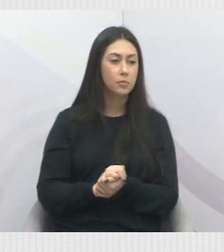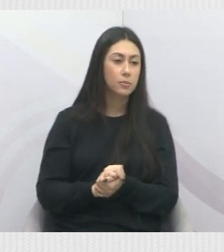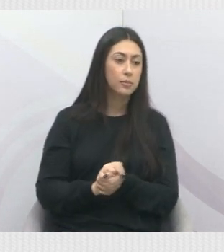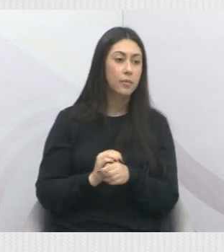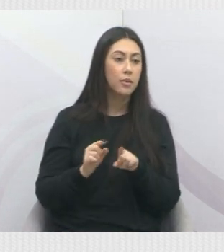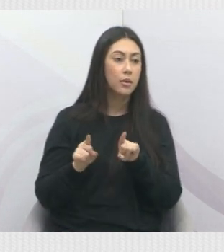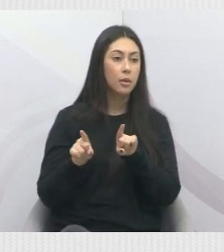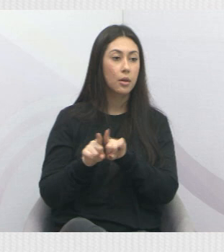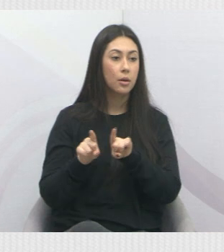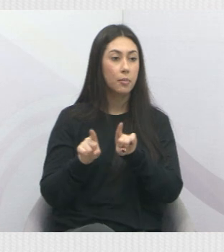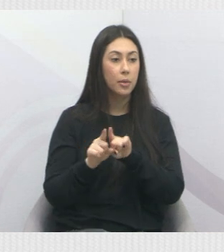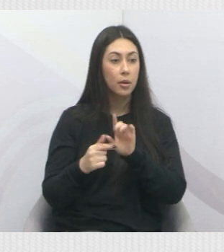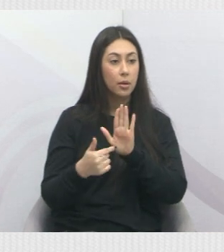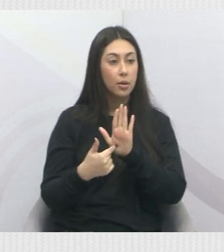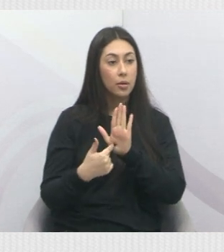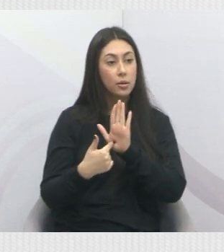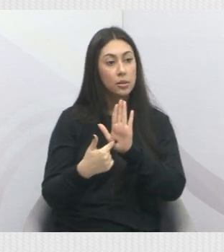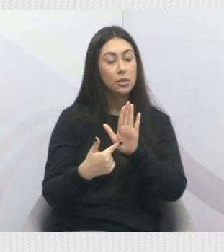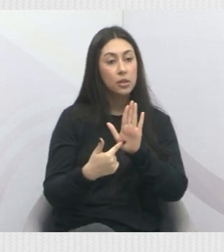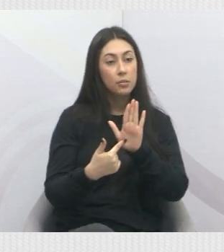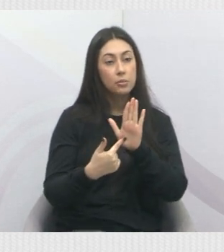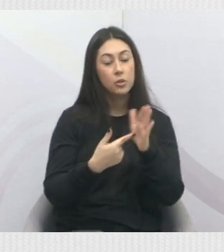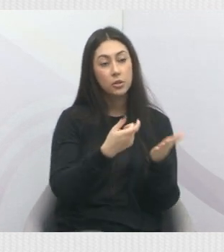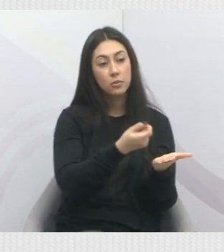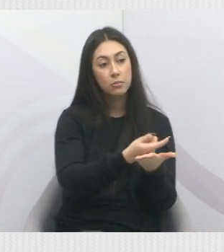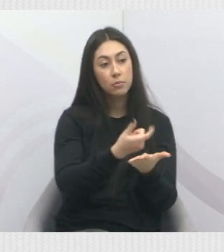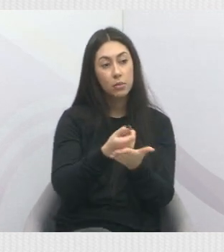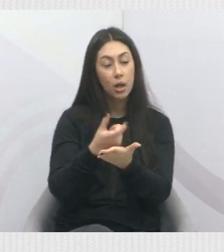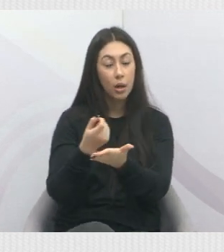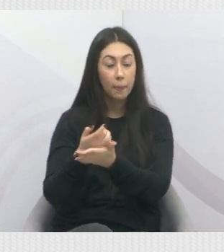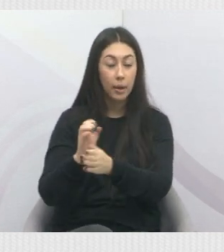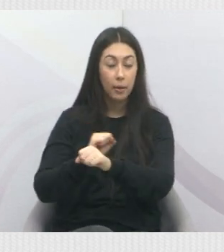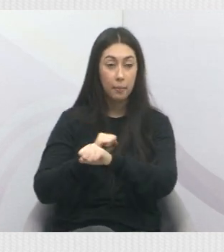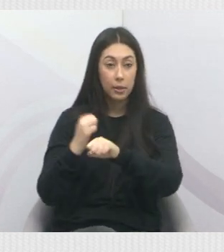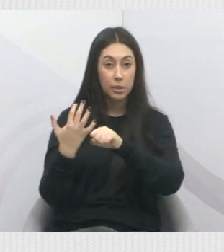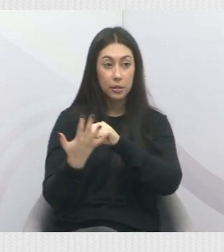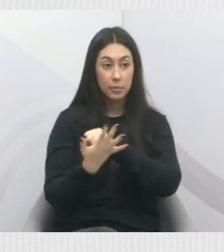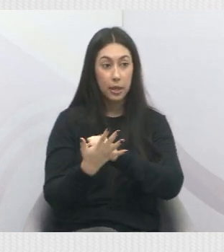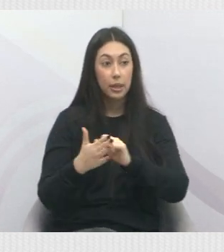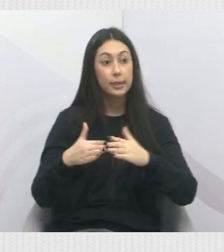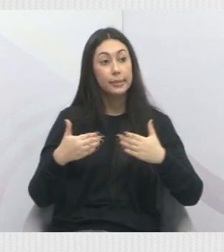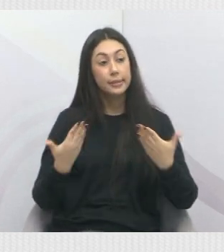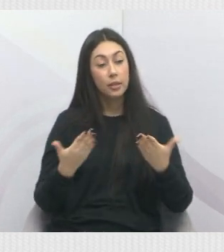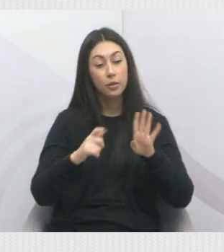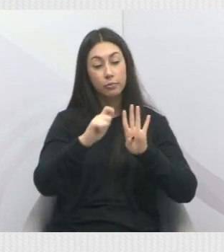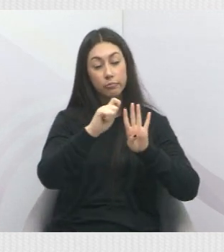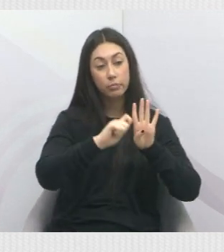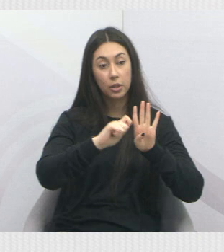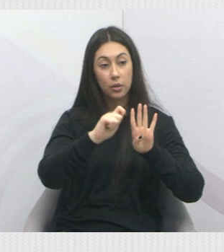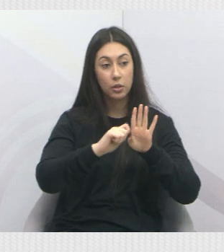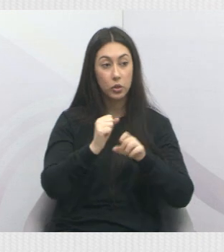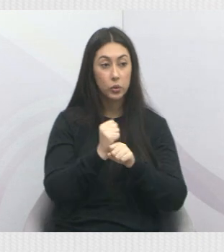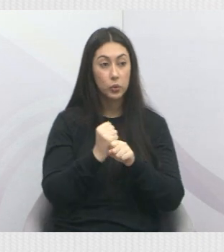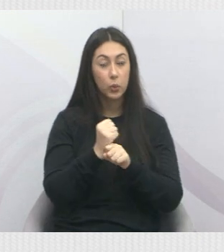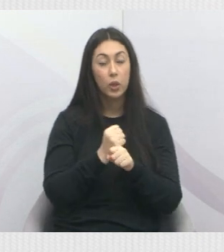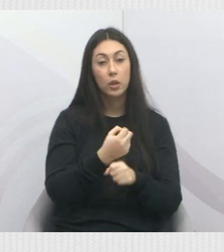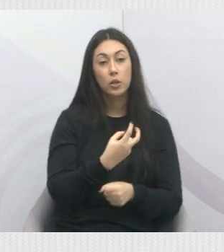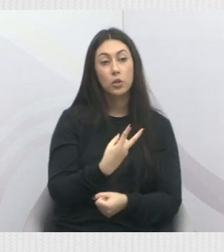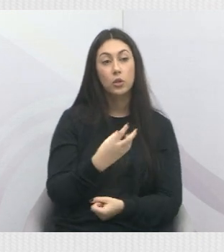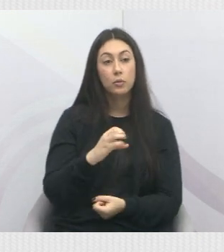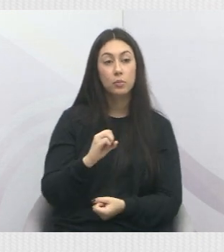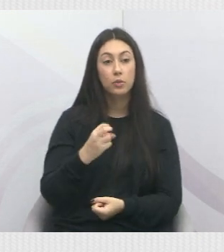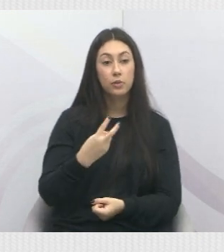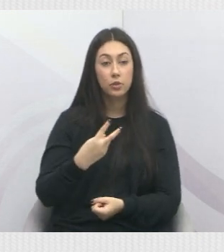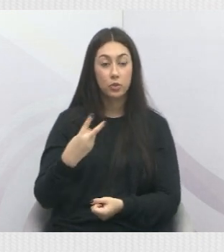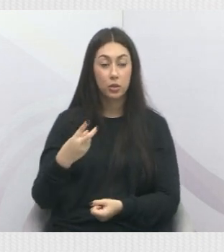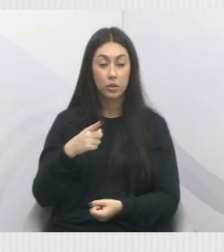Também colocamos aqui as despesas com a pandemia, né? Então, no primeiro quadrimestre de 2022,